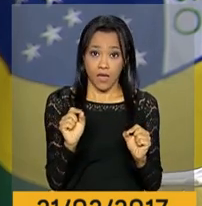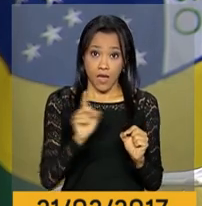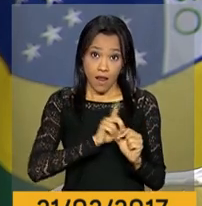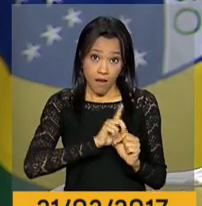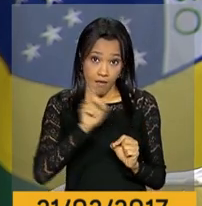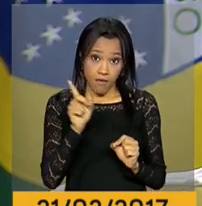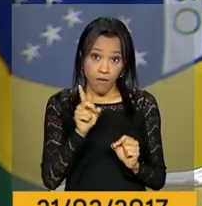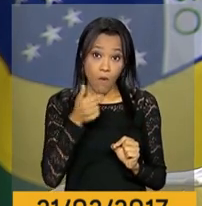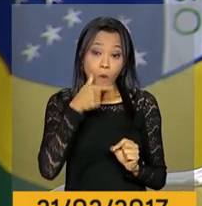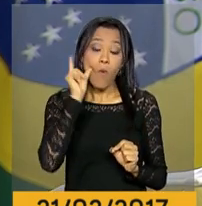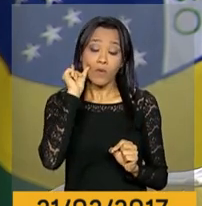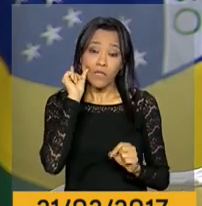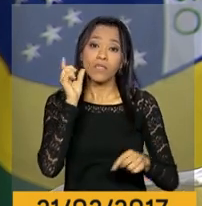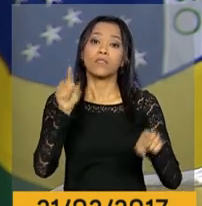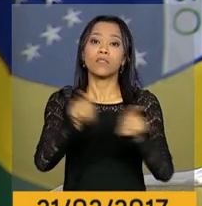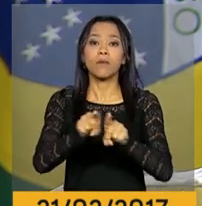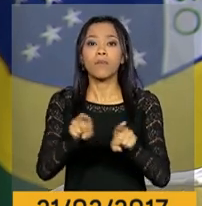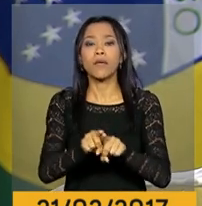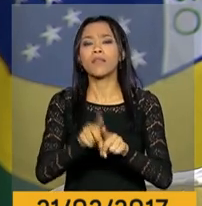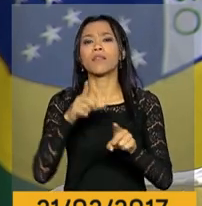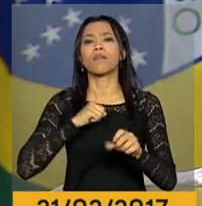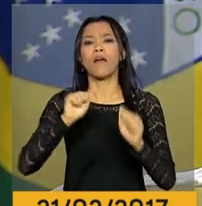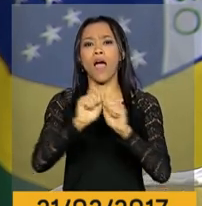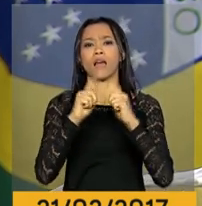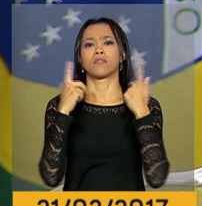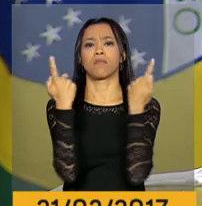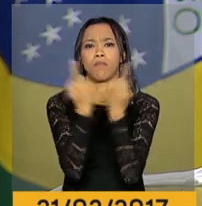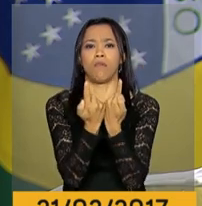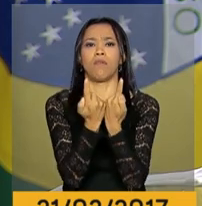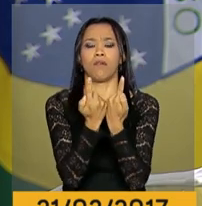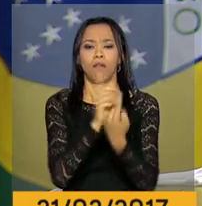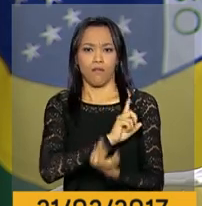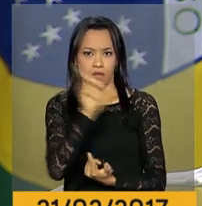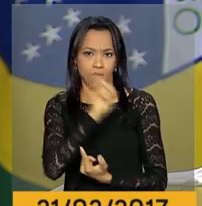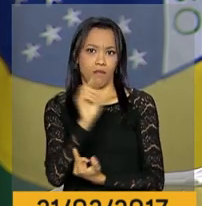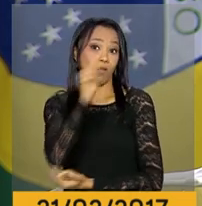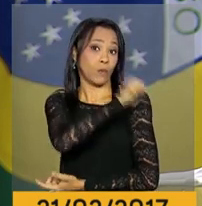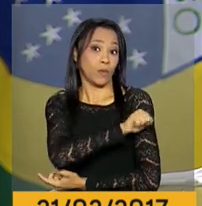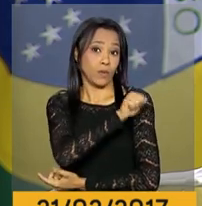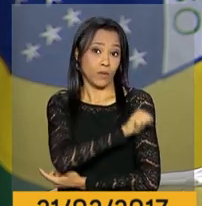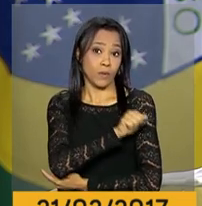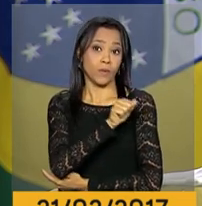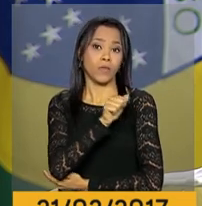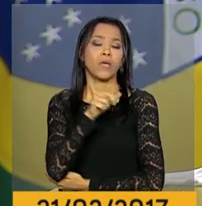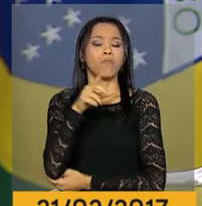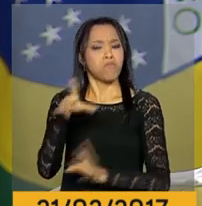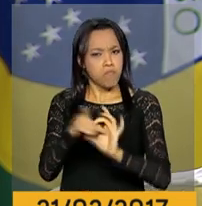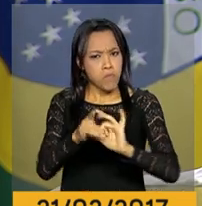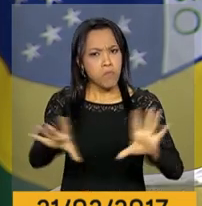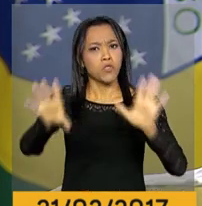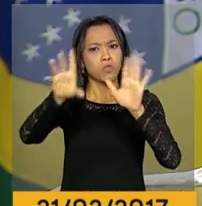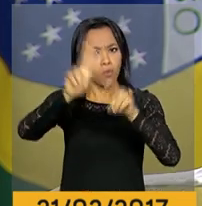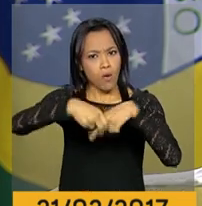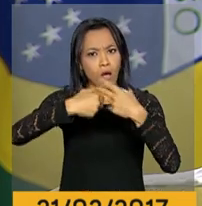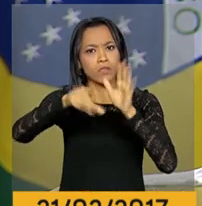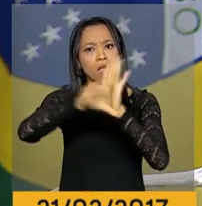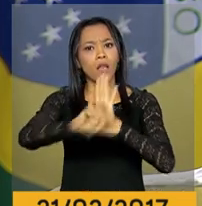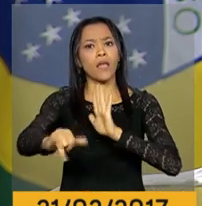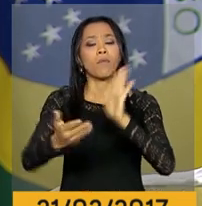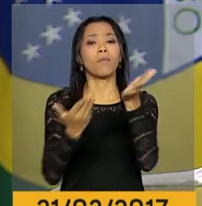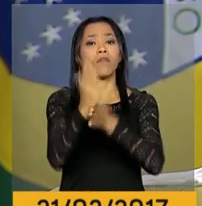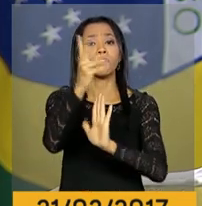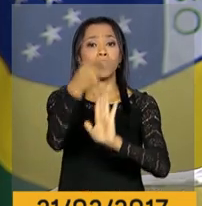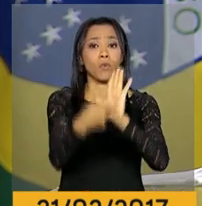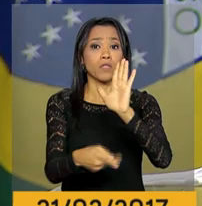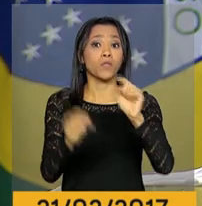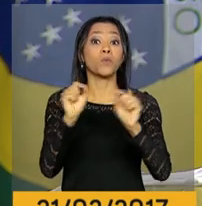propósito ontem ainda a Assembleia Legislativa do Rio de Janeiro permitiu por lei por aprovação de projeto